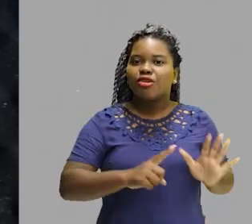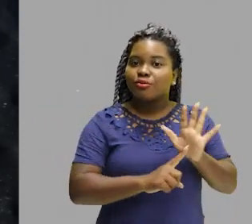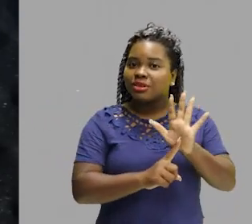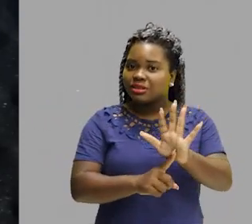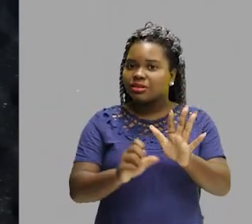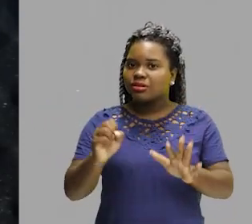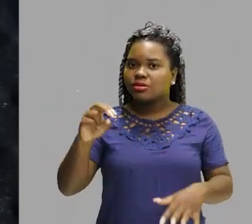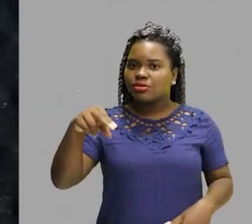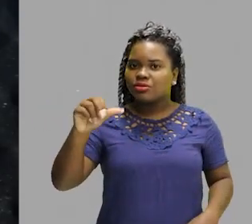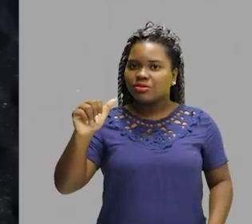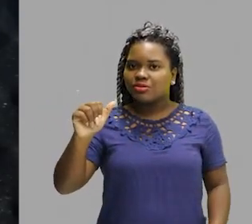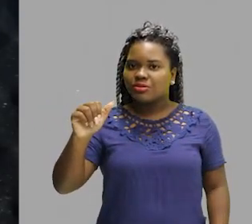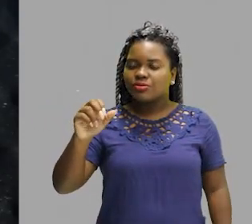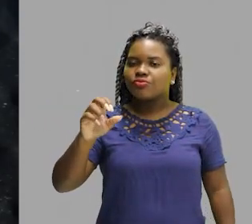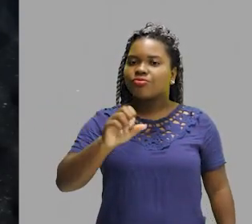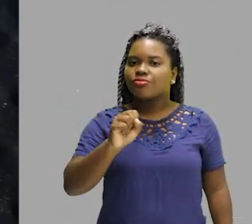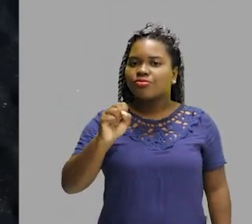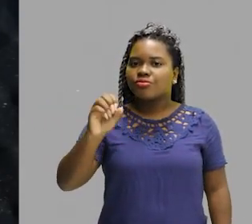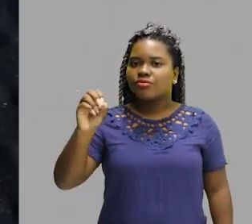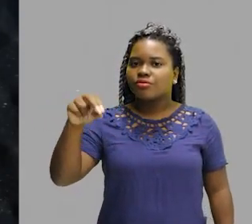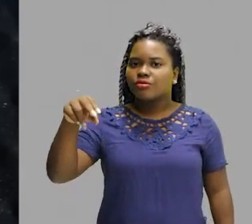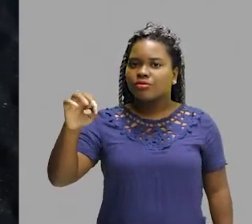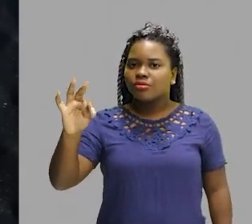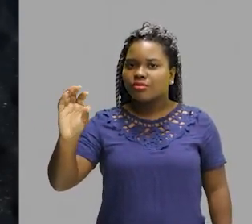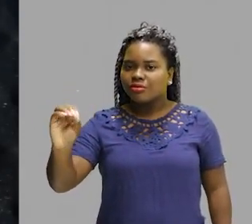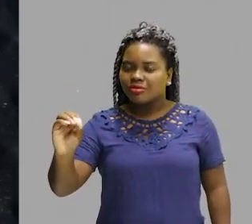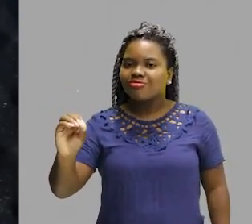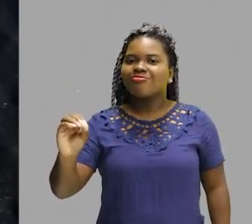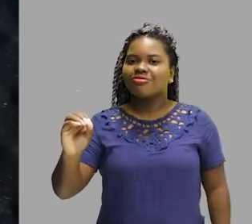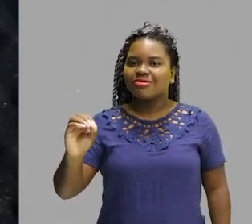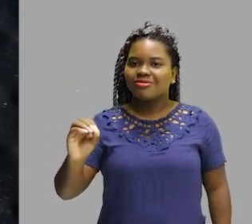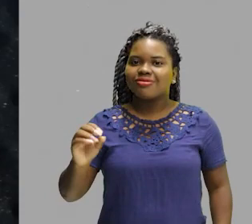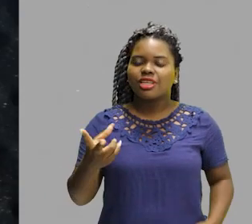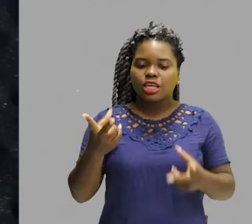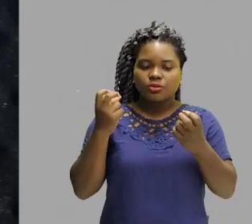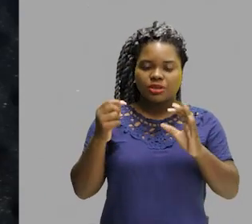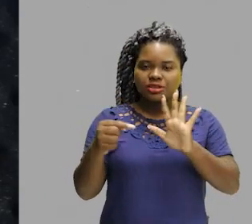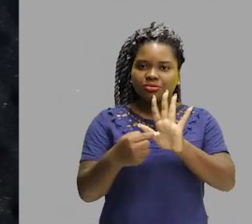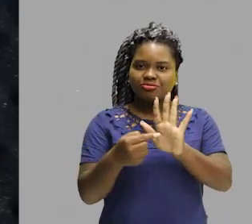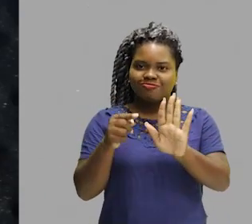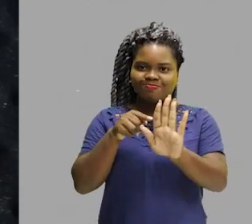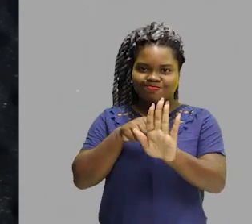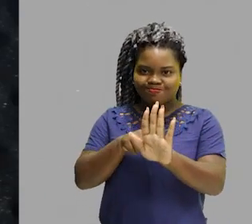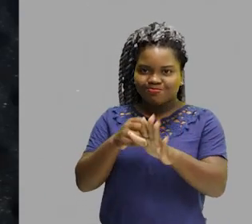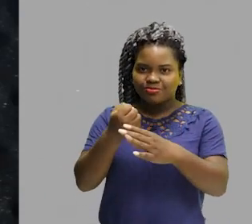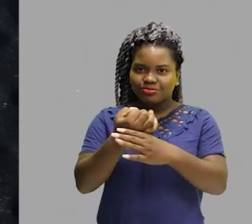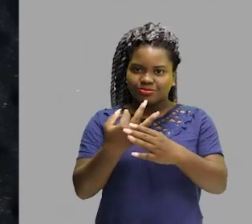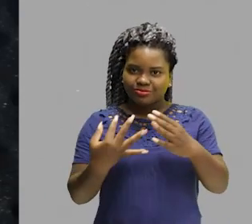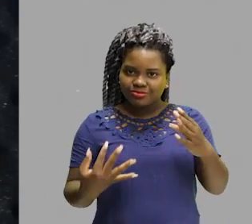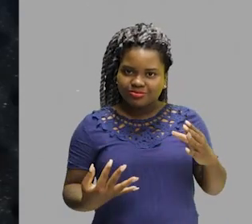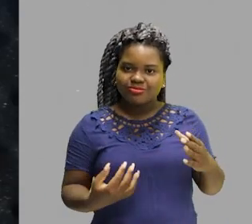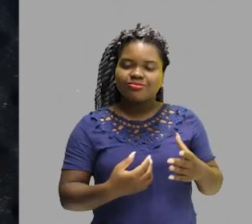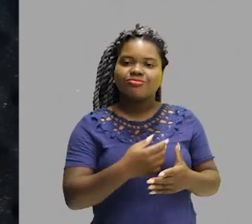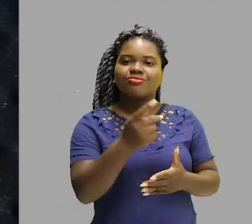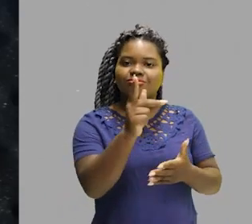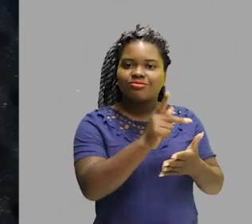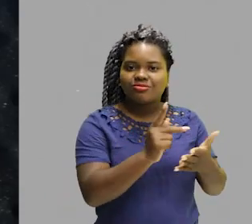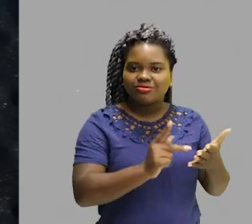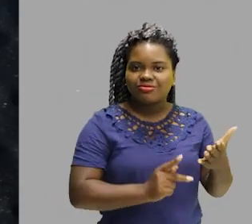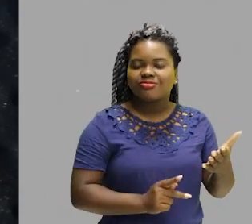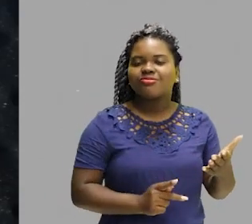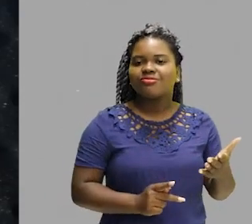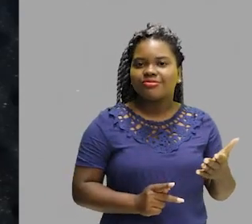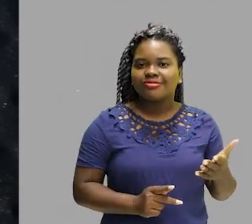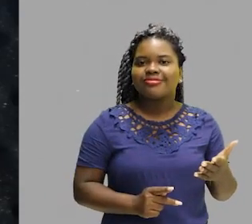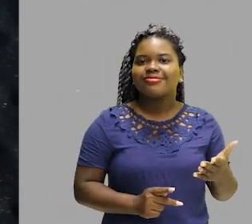lá do classicismo, observar a metáfora, que é uma característica dessa poesia, e